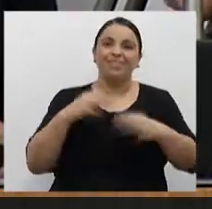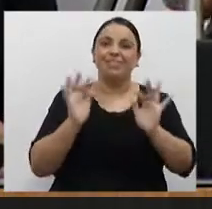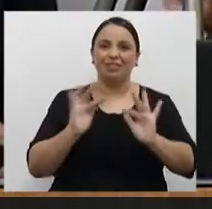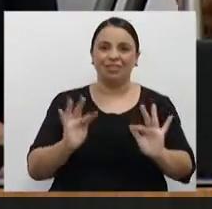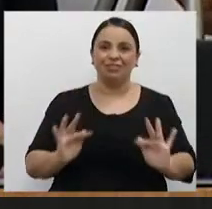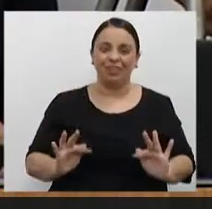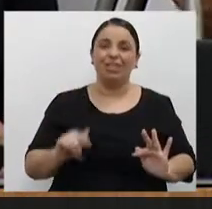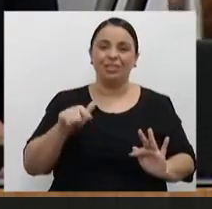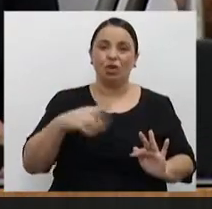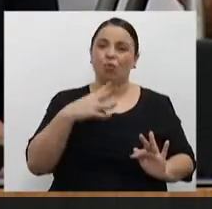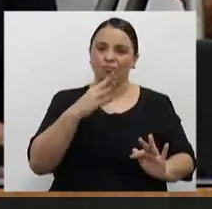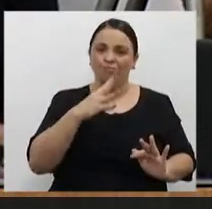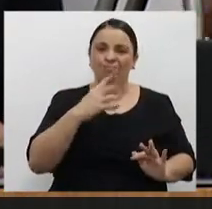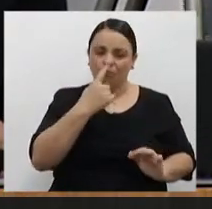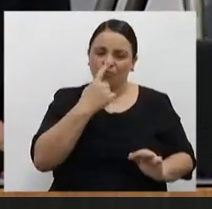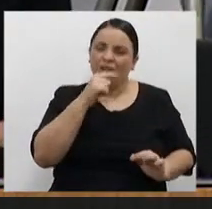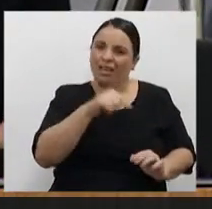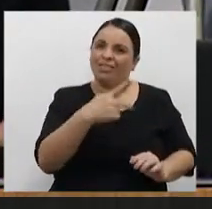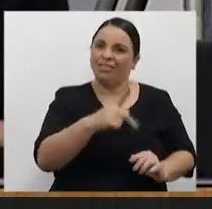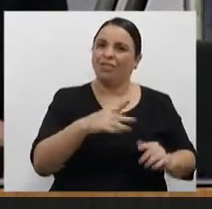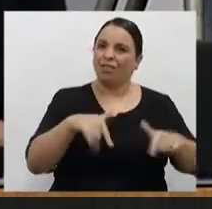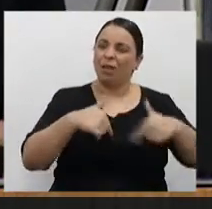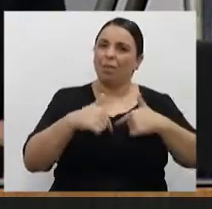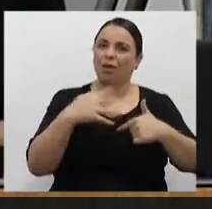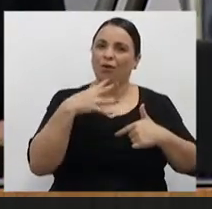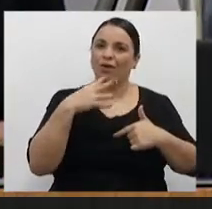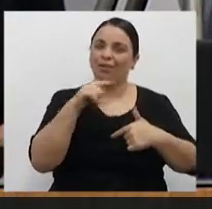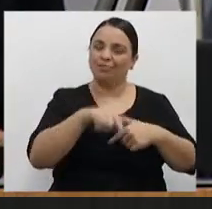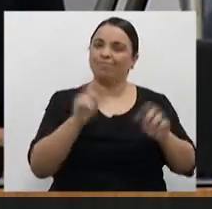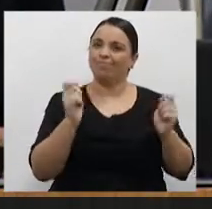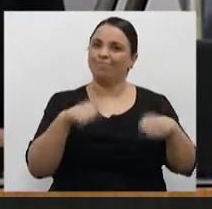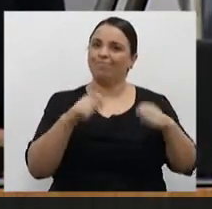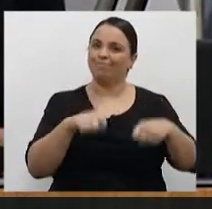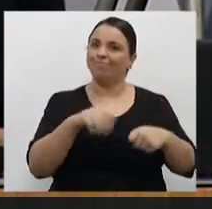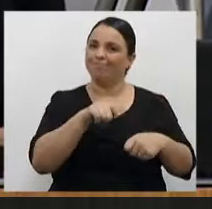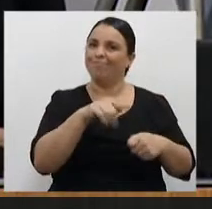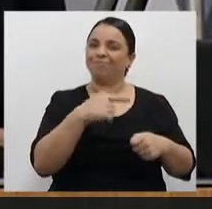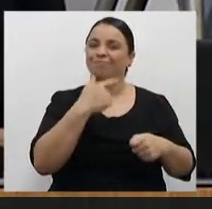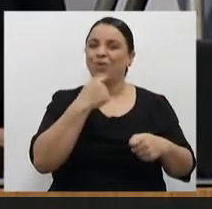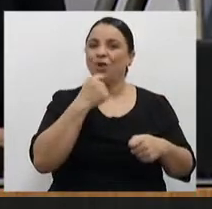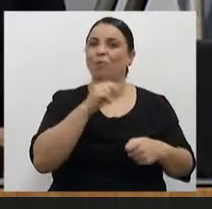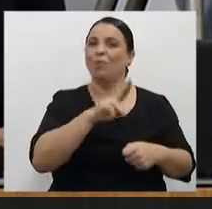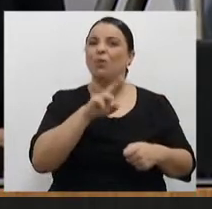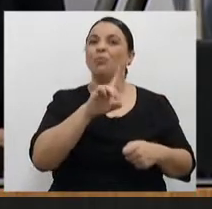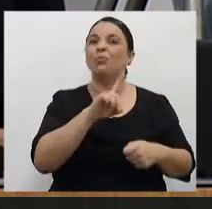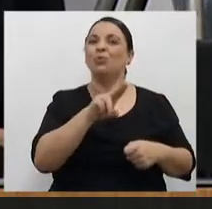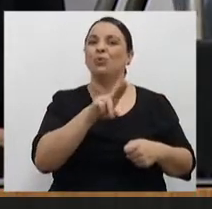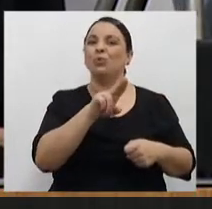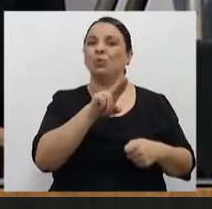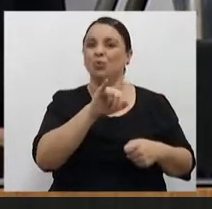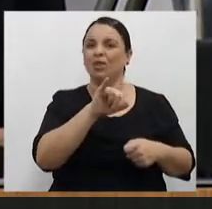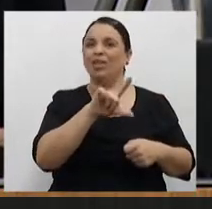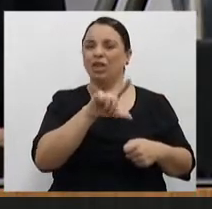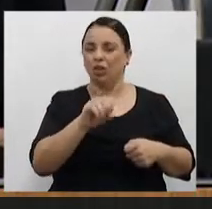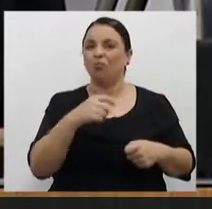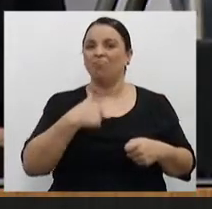que conheço de perto o trabalho e a capacidade técnica do nosso secretário Duílio, fiquei muito feliz,